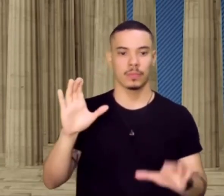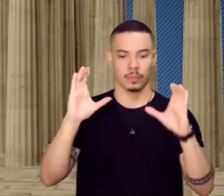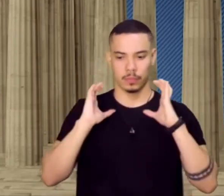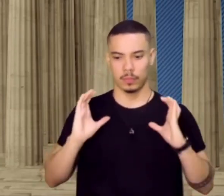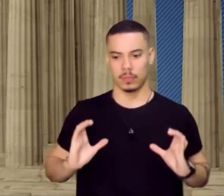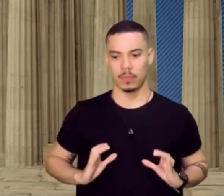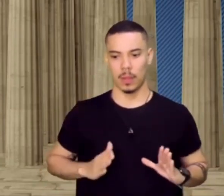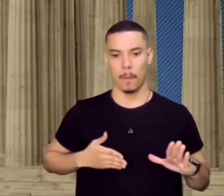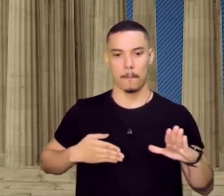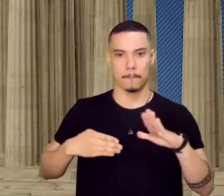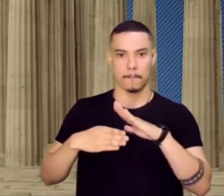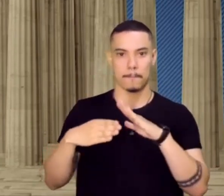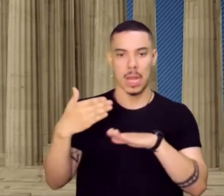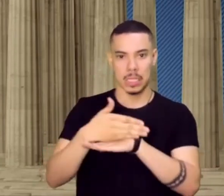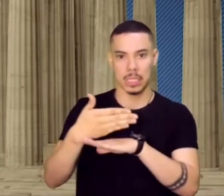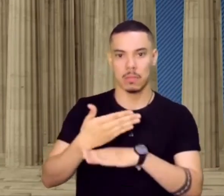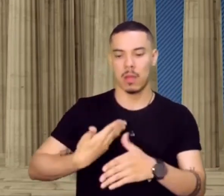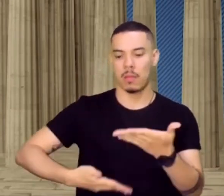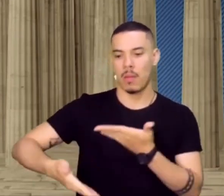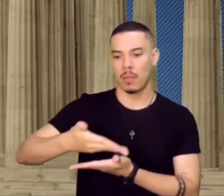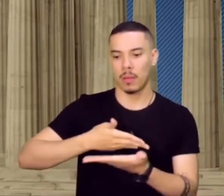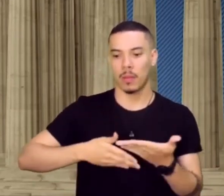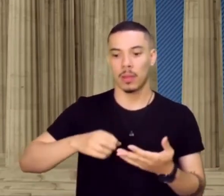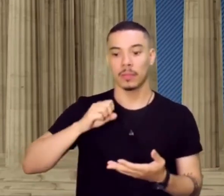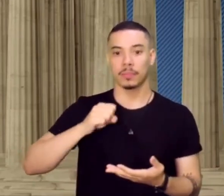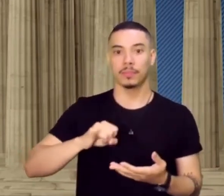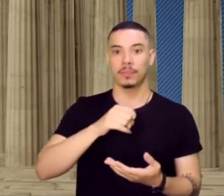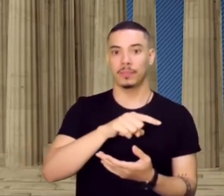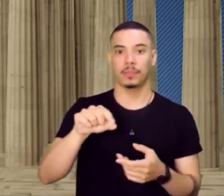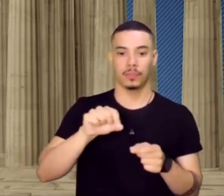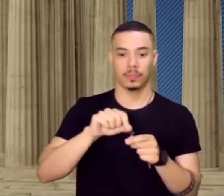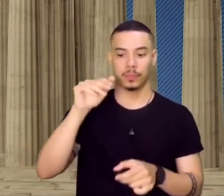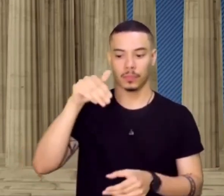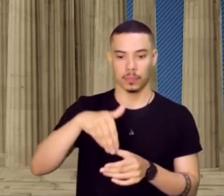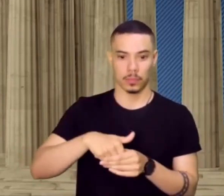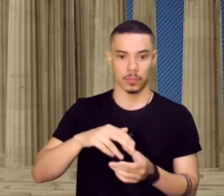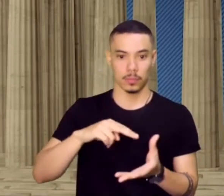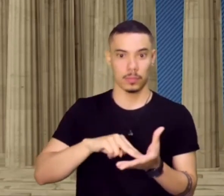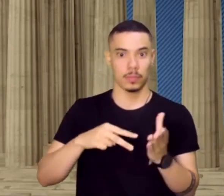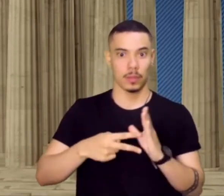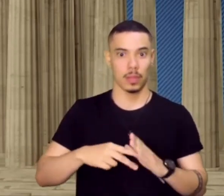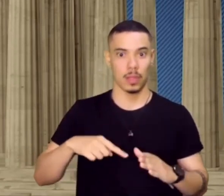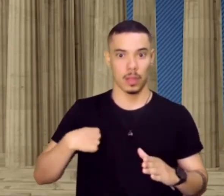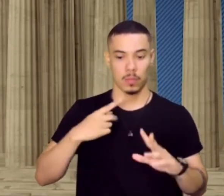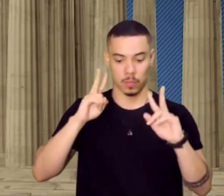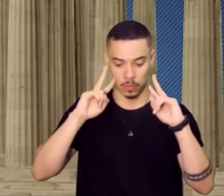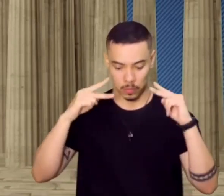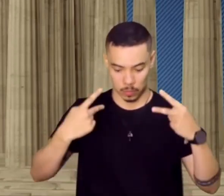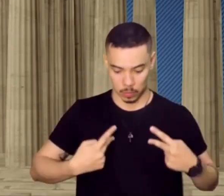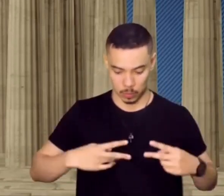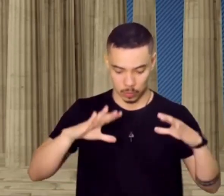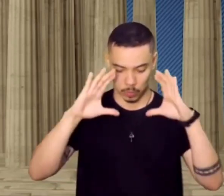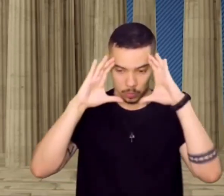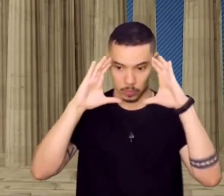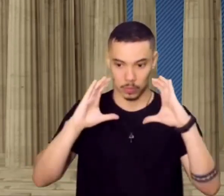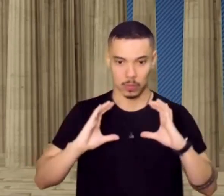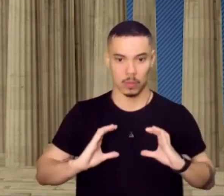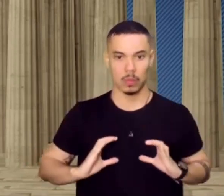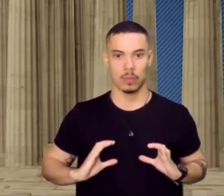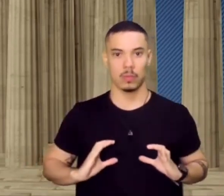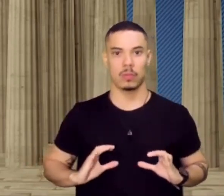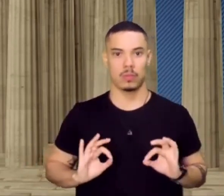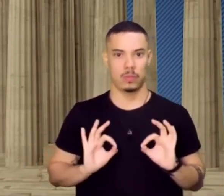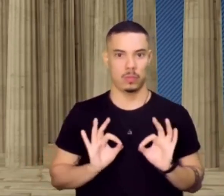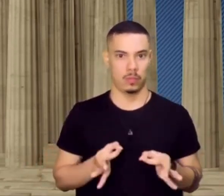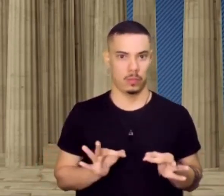participar. E quando você exerce a questão do voto, educação cidadã, você se torna exerce a sua cidadania,